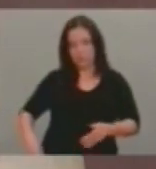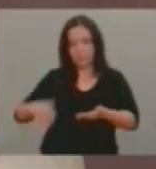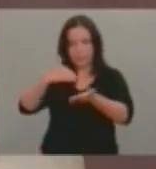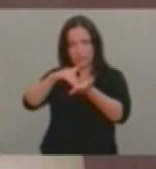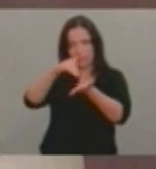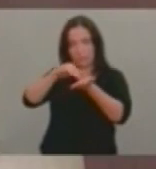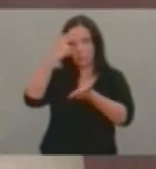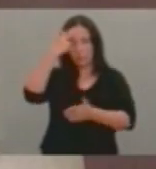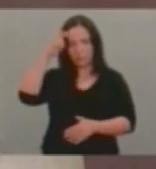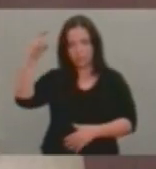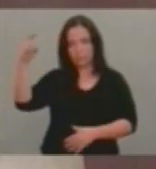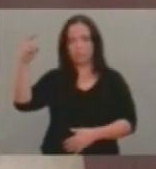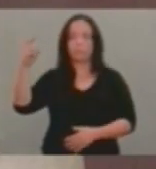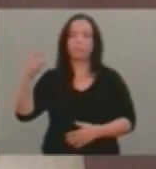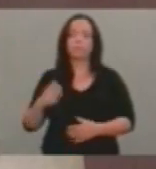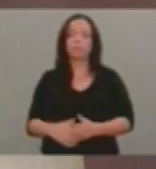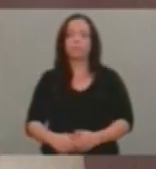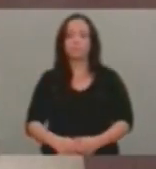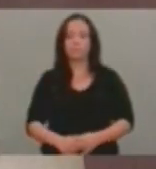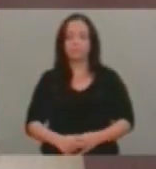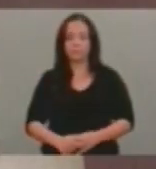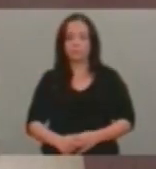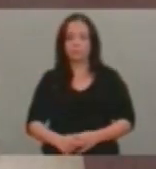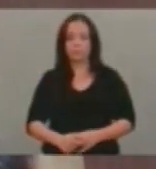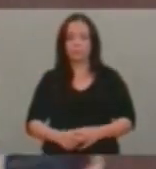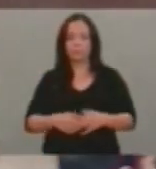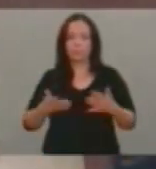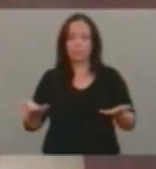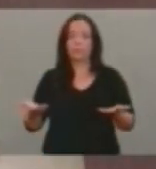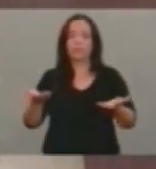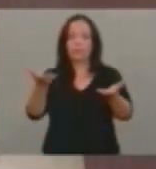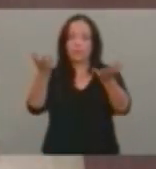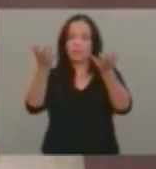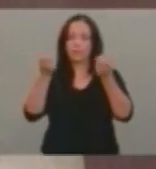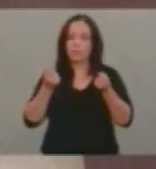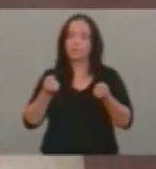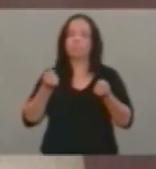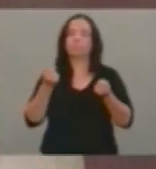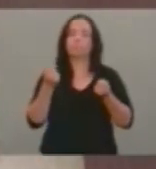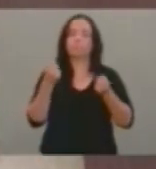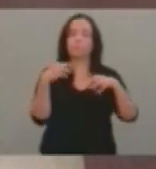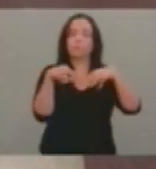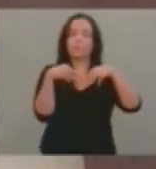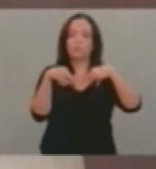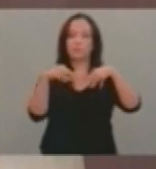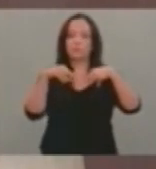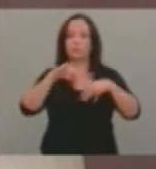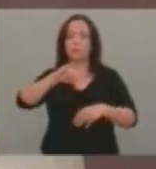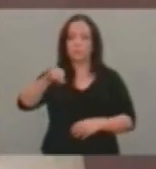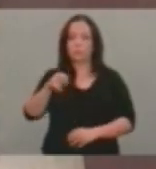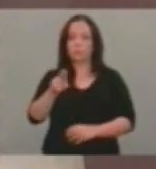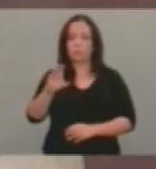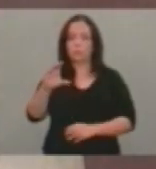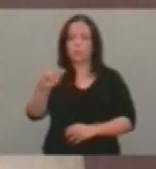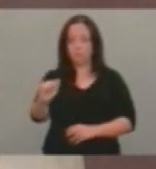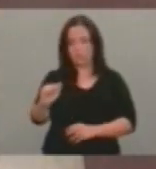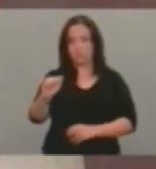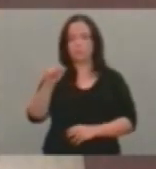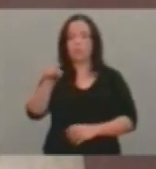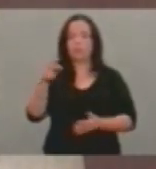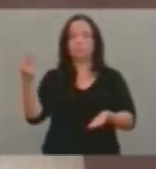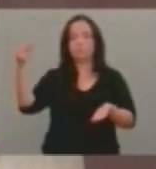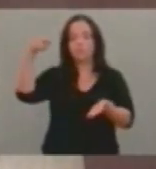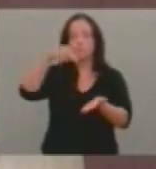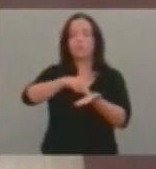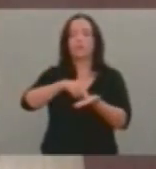para recepcionarmos aqui o ministro Juca Ferreira. O ministro, naquele momento, ele veio proferir